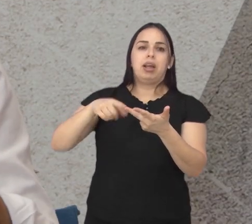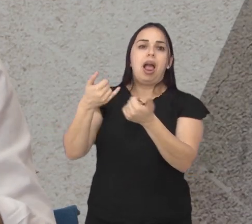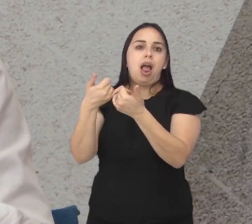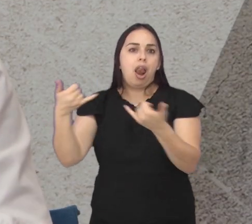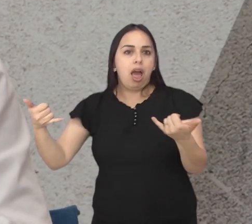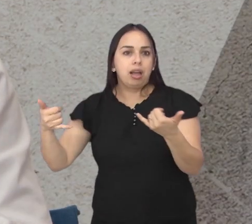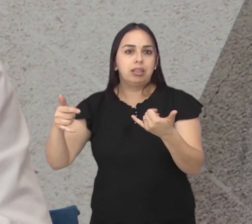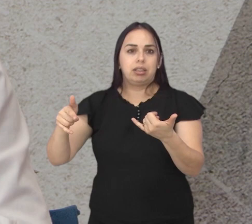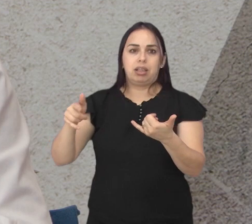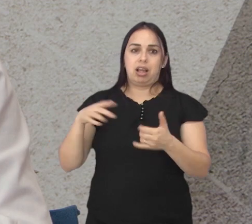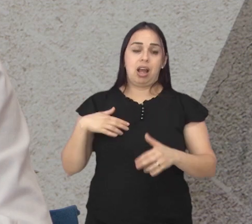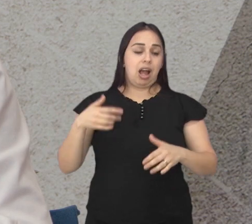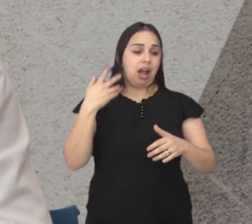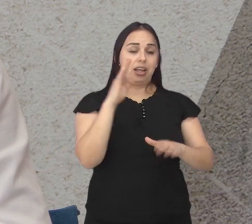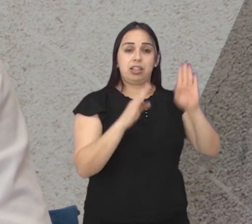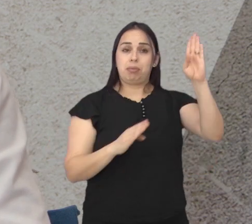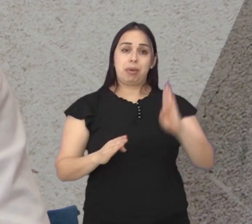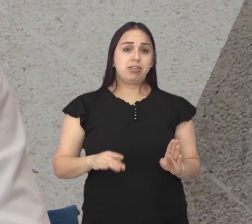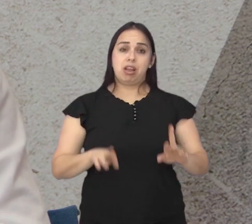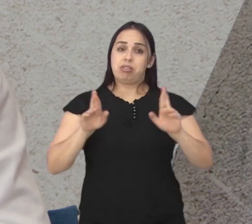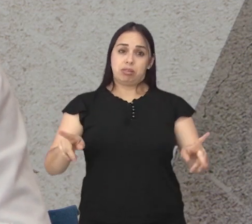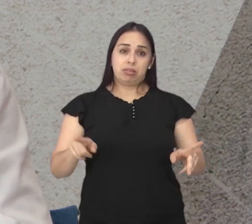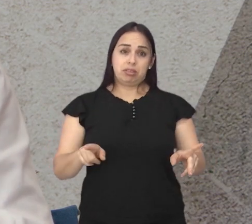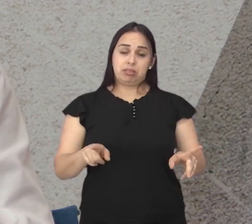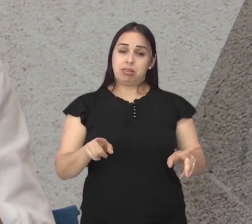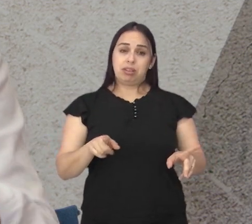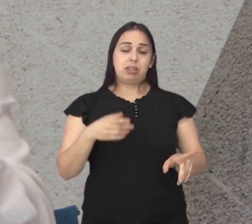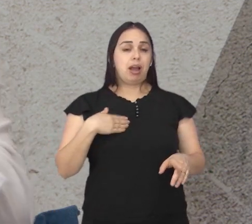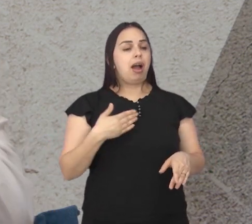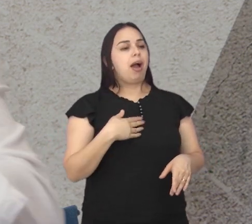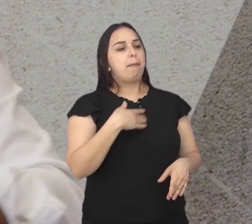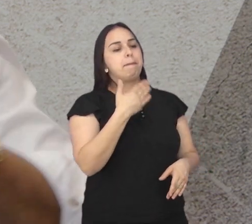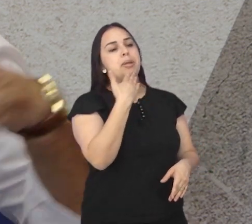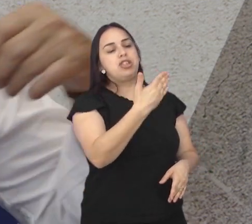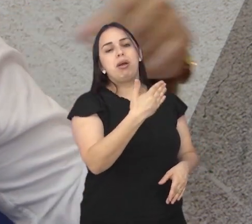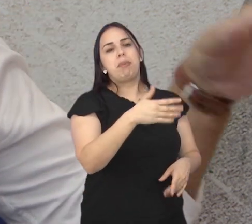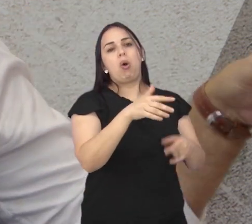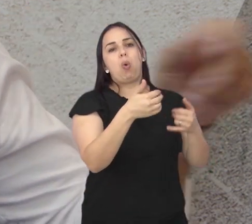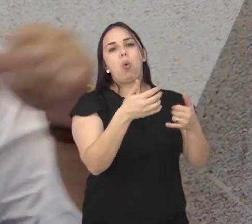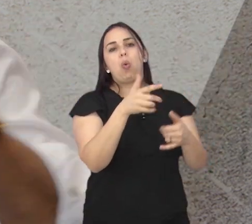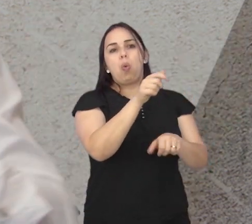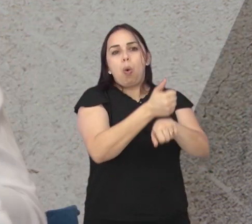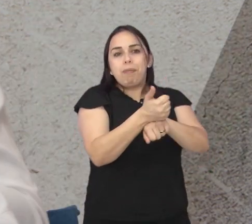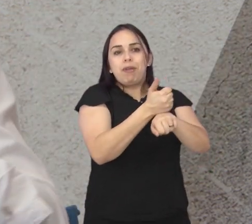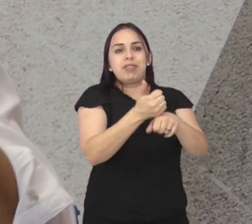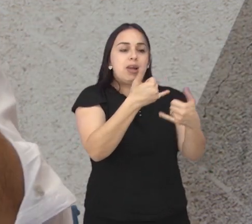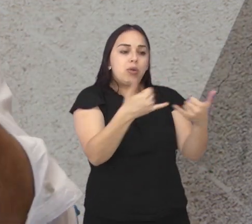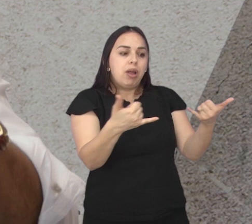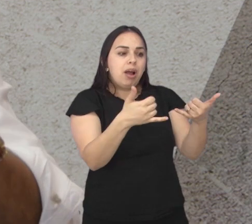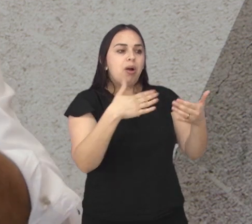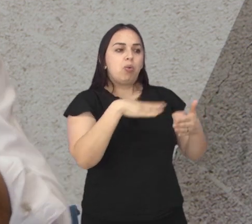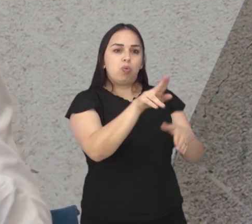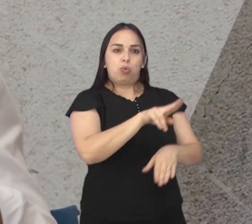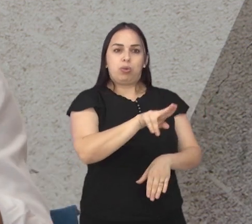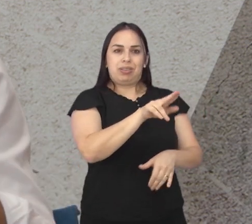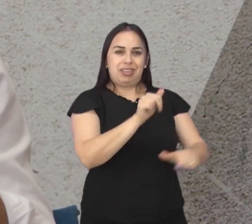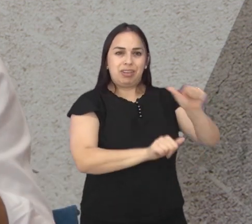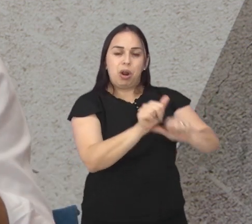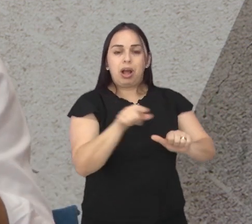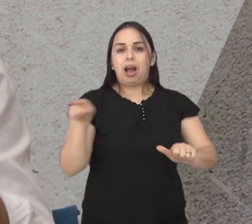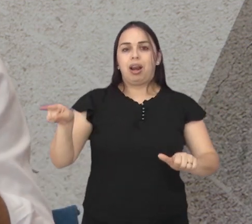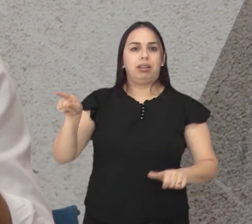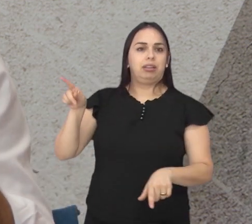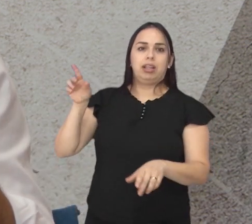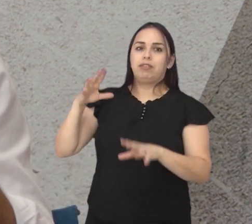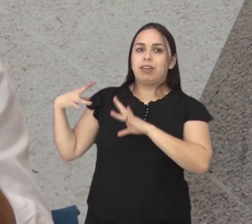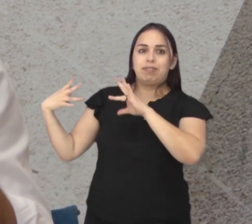ar-condicionado, elétrica de veículo. Aqui a gente não fazia isso, né? Você mandava para o eletricista, mandava para o especialista de caixa, mandava para o especialista de